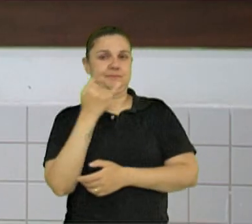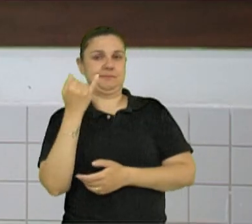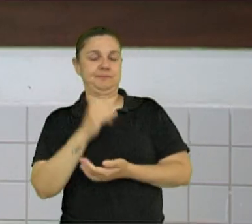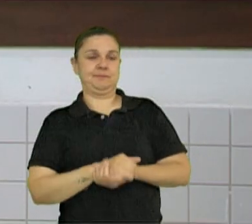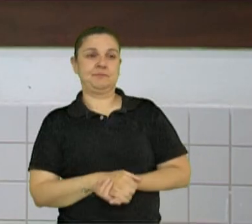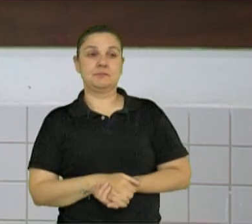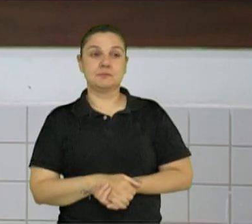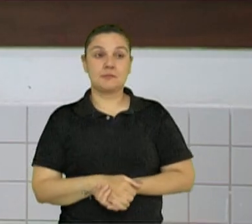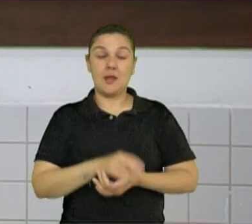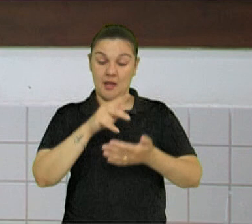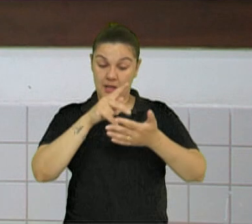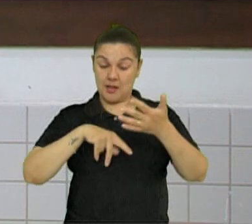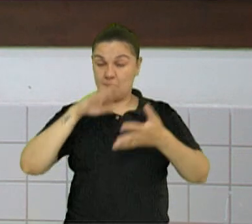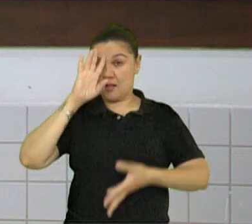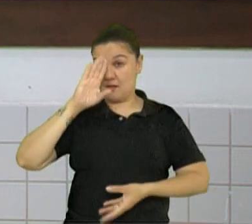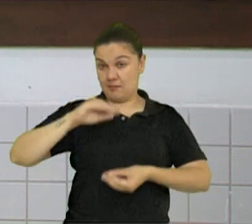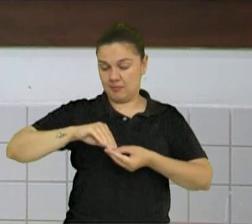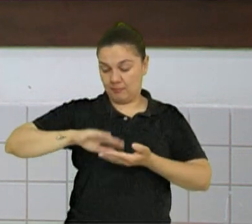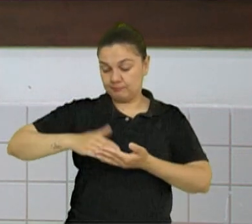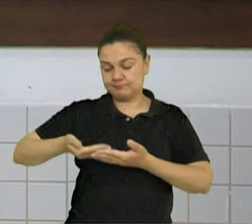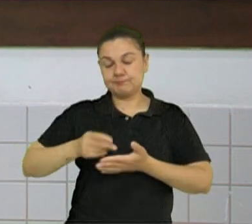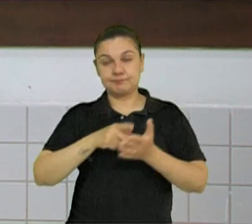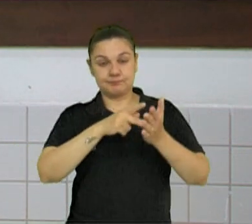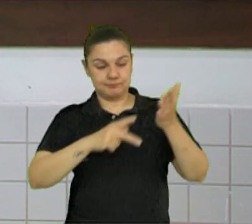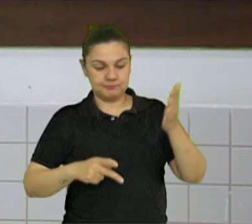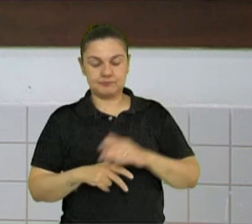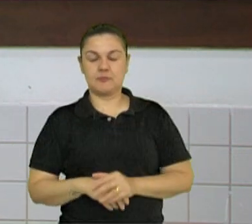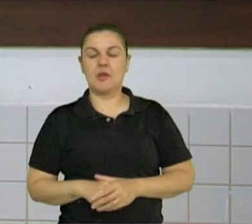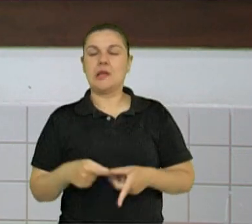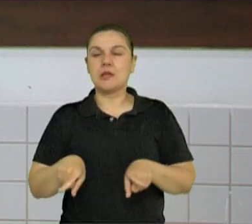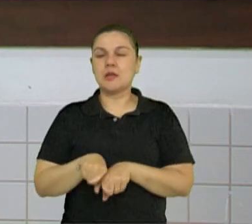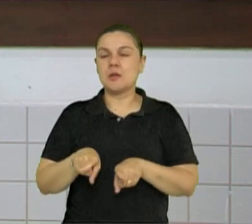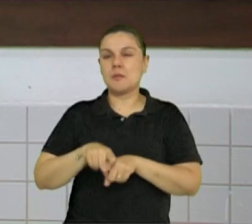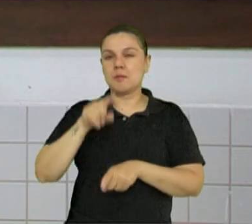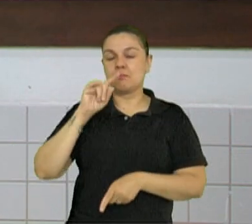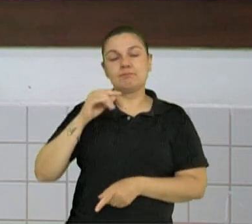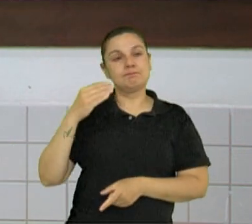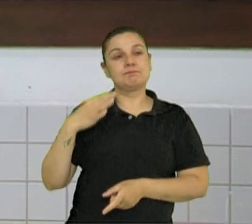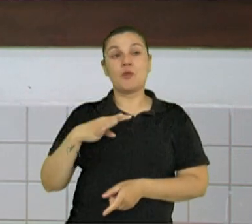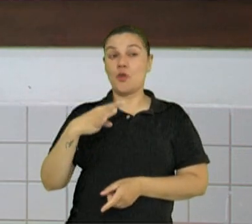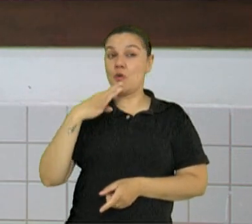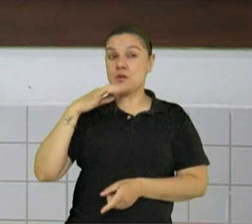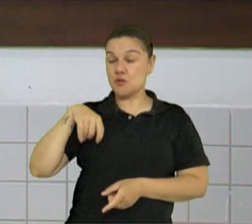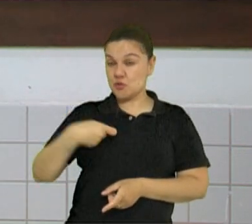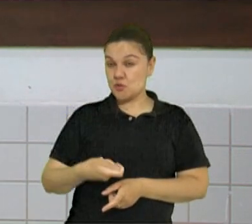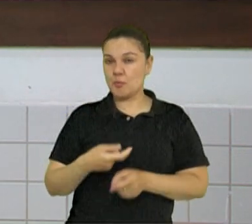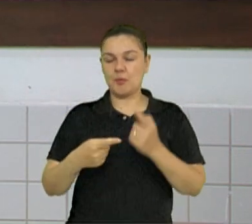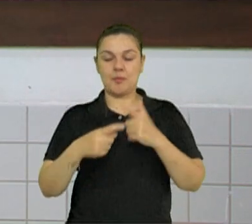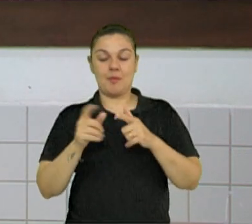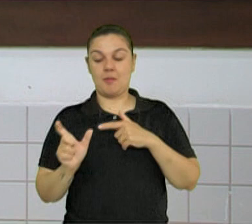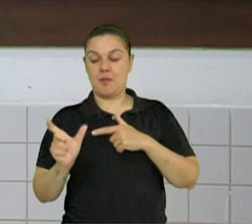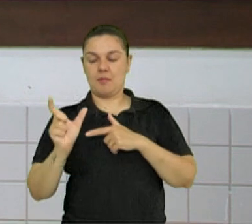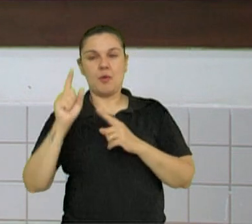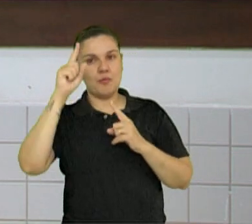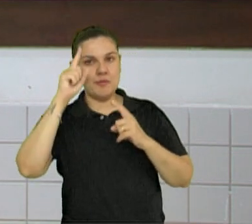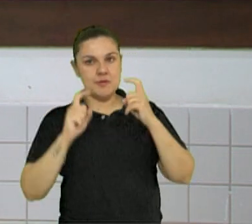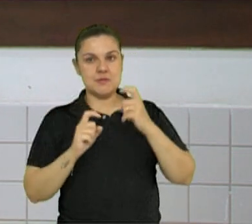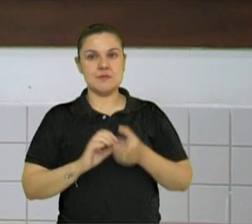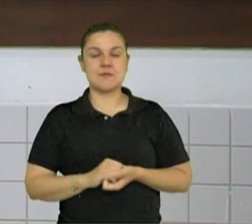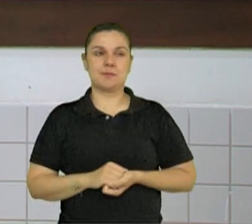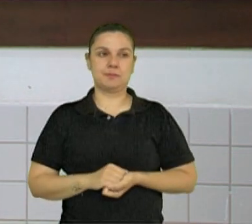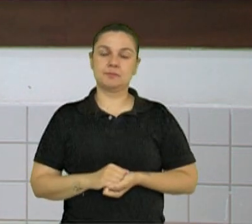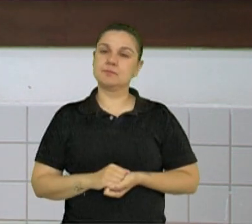importante. Ler e interpretar poemas e reconhecer o efeito de sentido decorrente da escolha de uma determinada palavra